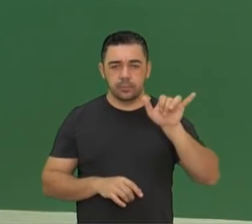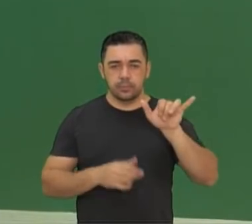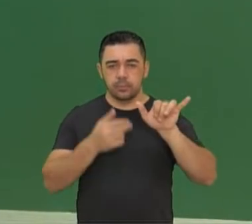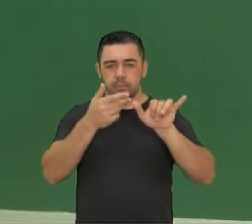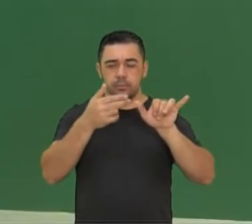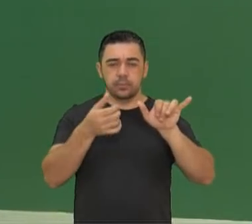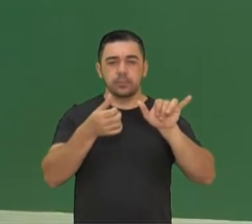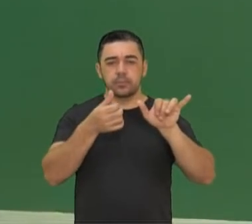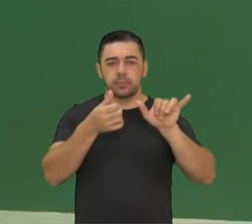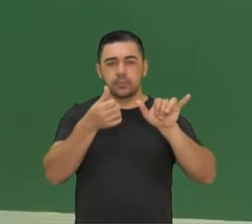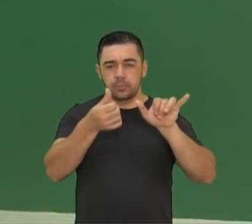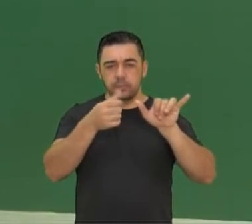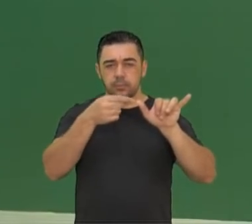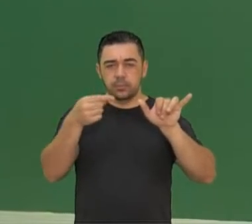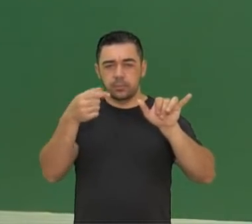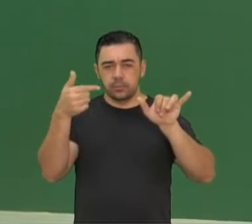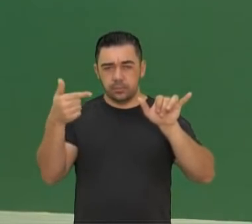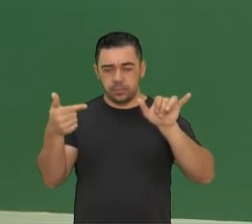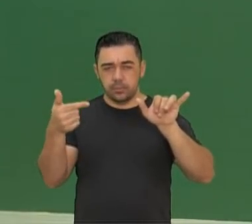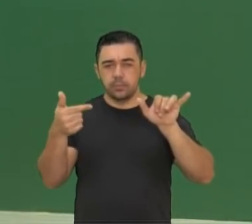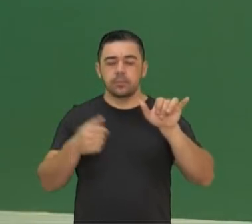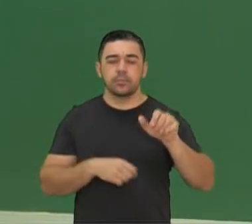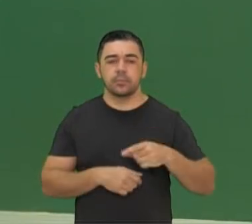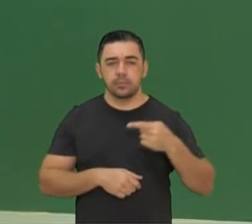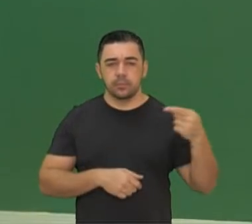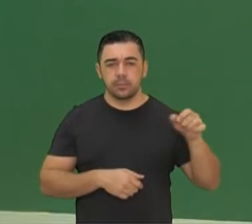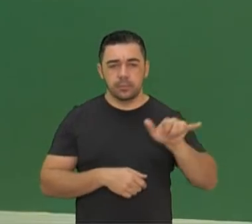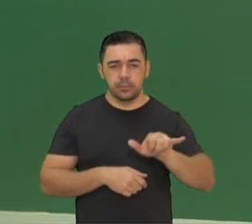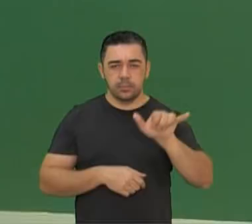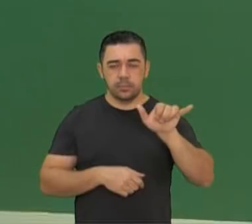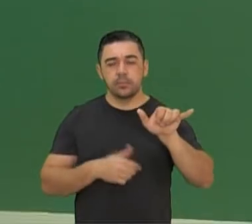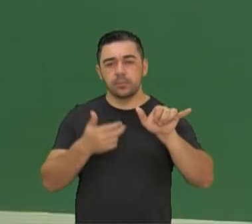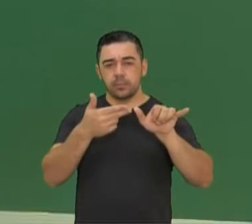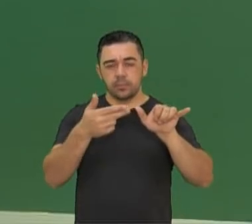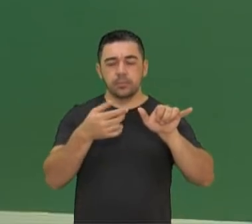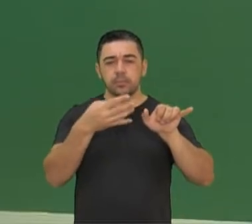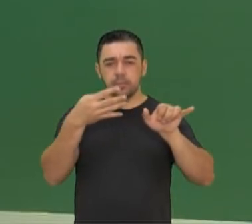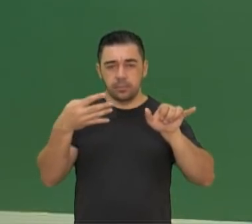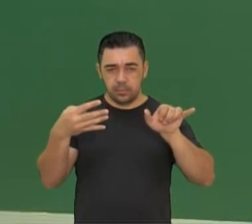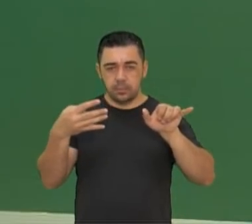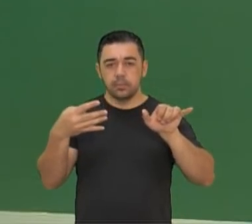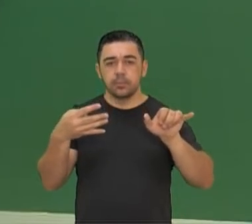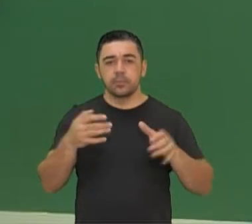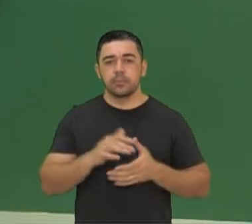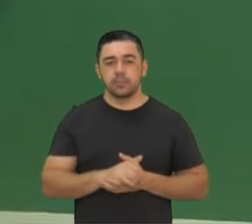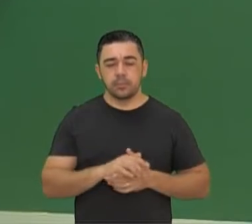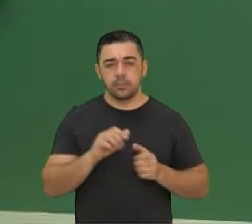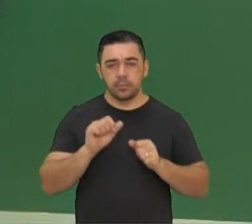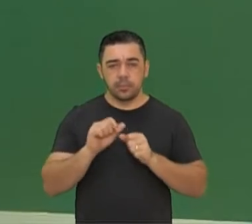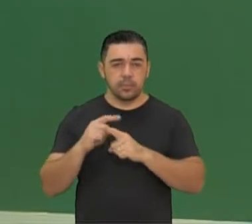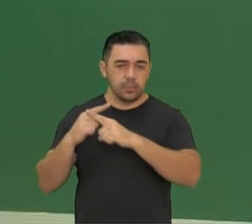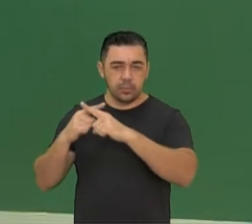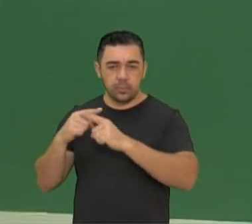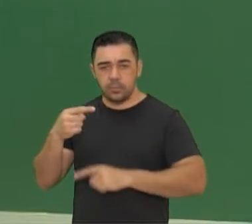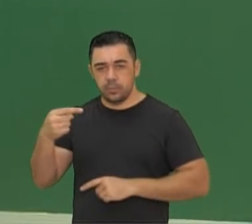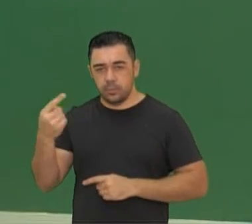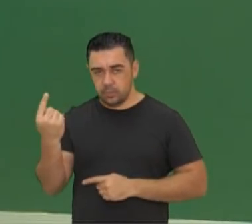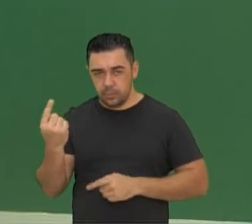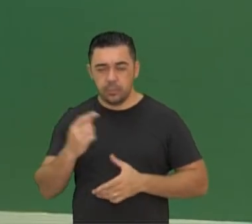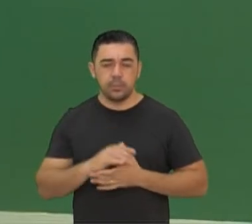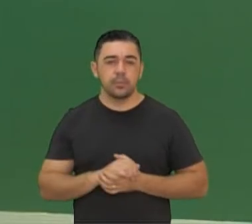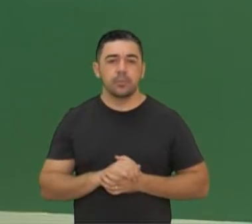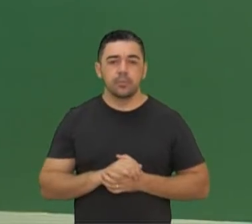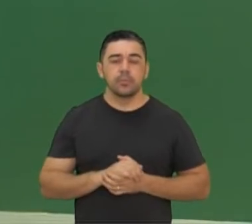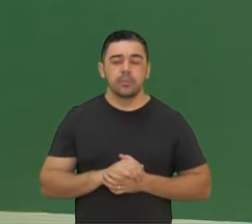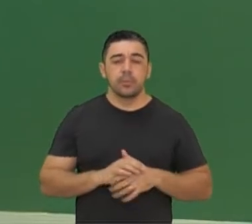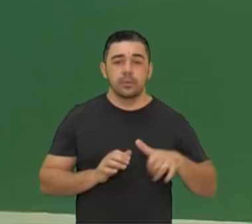igual a 6 menos 2. Menos y é igual a 4. Multiplicando tudo por menos 1, você tem o quê?